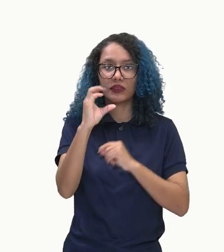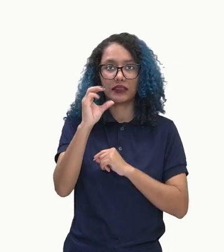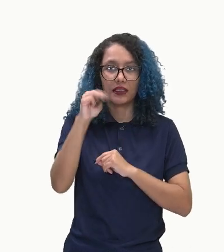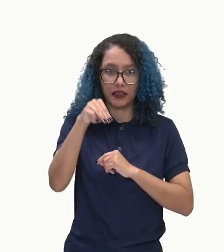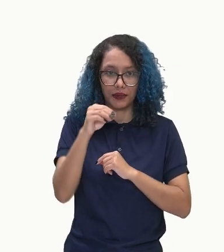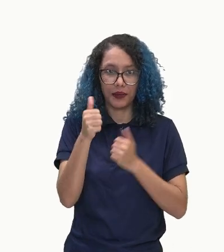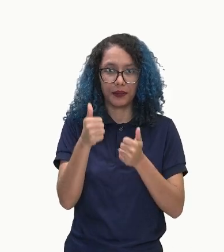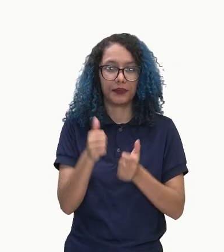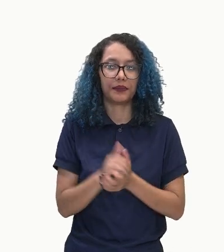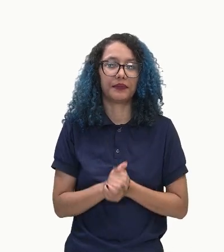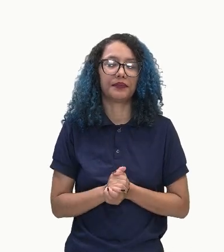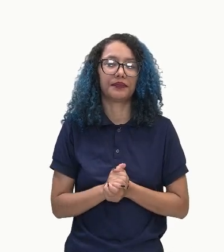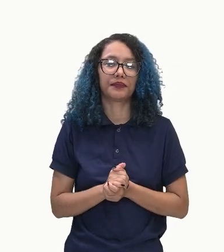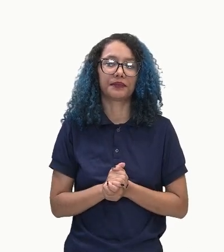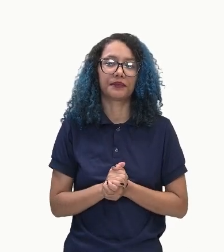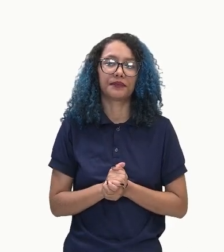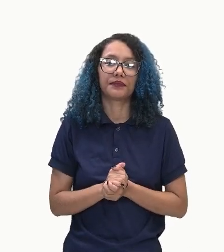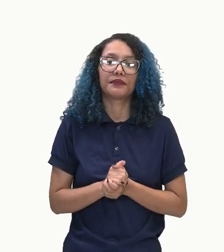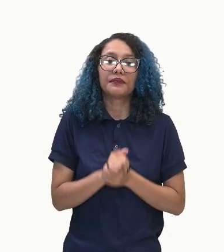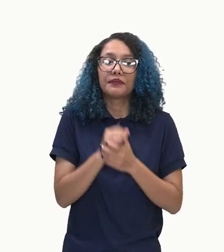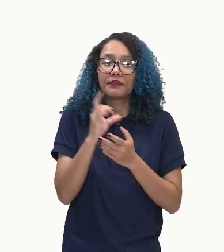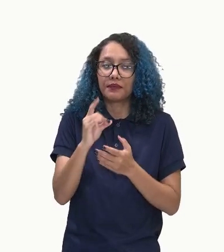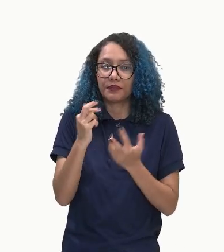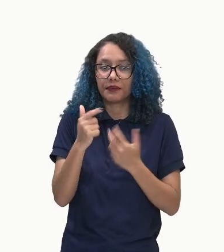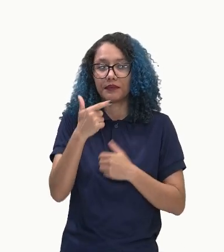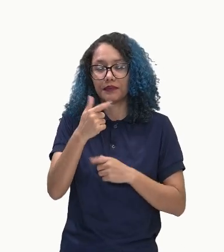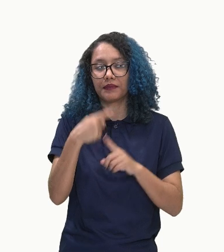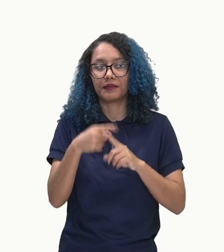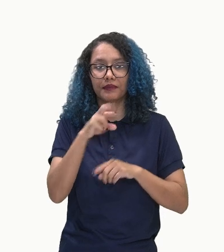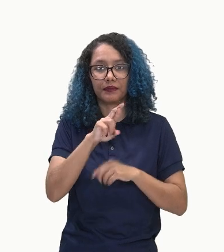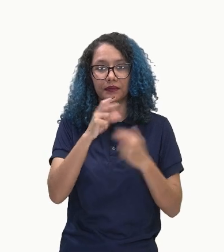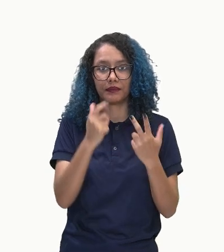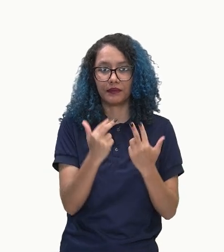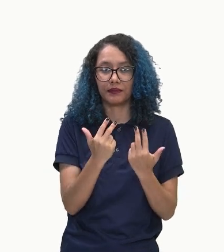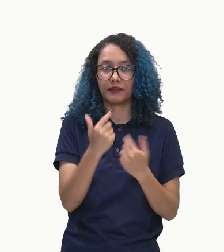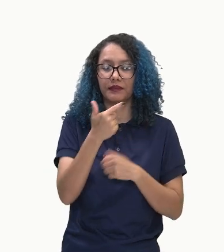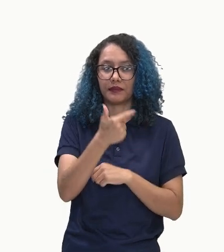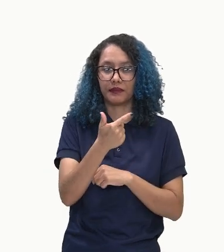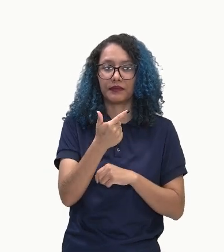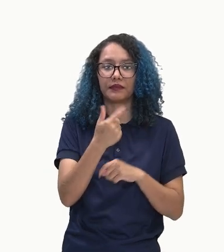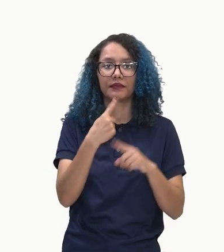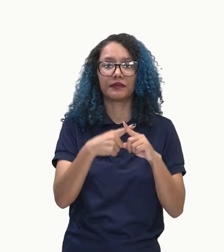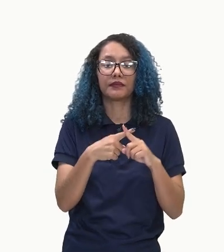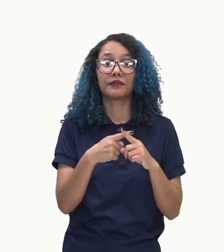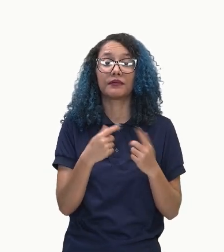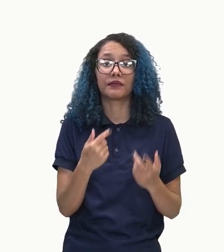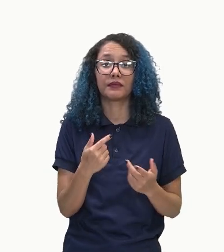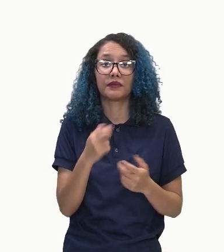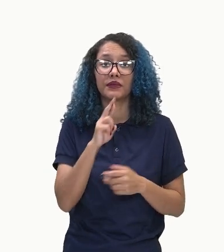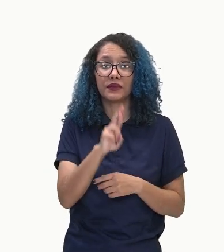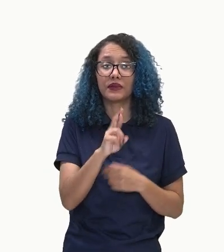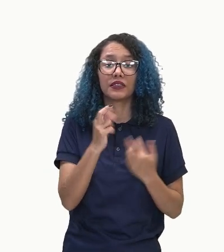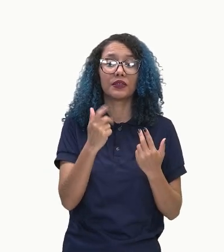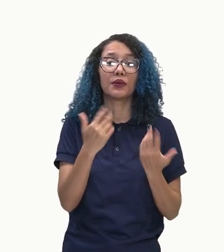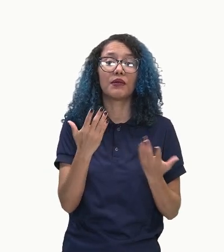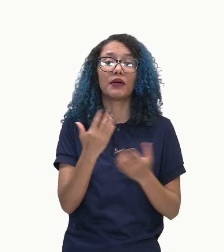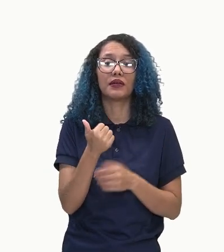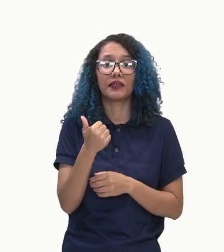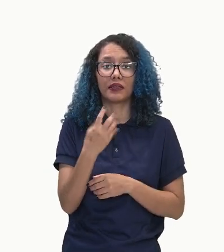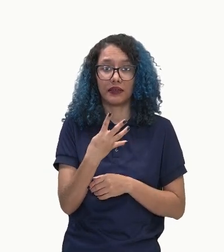B. Diâmetro 2 vezes o raio, então nós podemos dizer que é 2 vezes o raio, que na verdade o nosso raio aqui